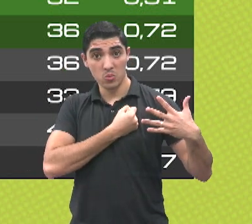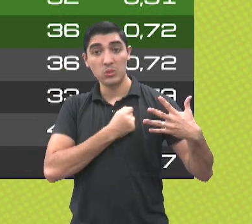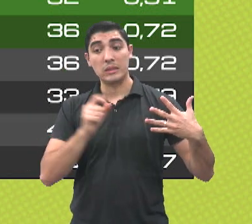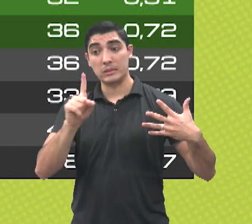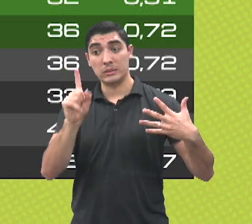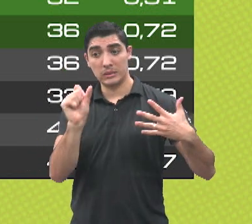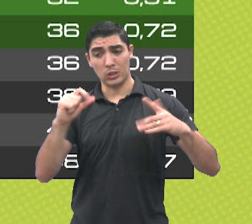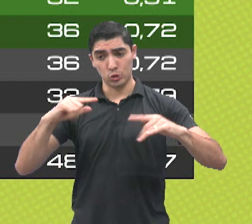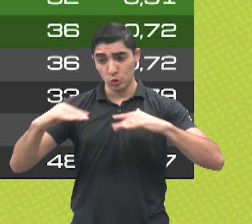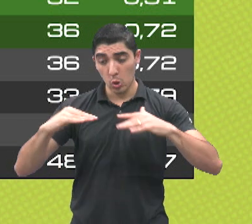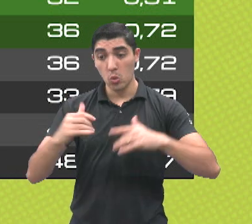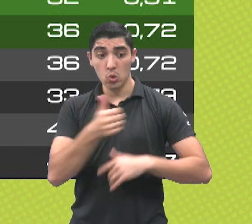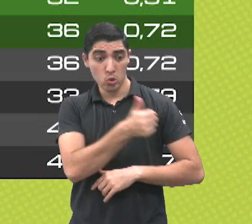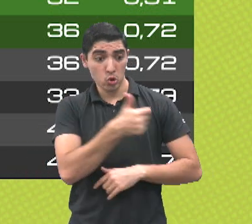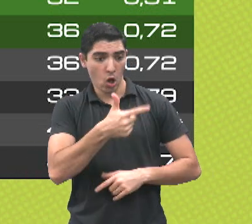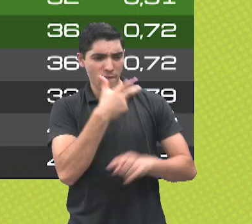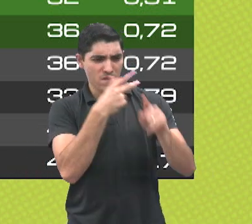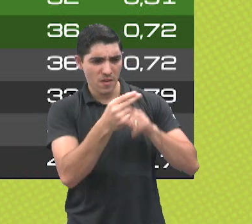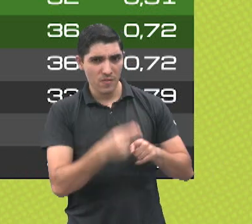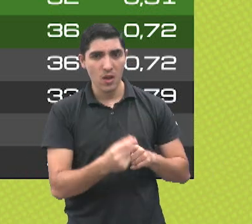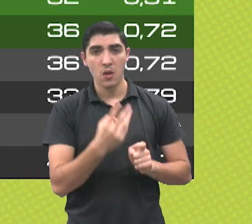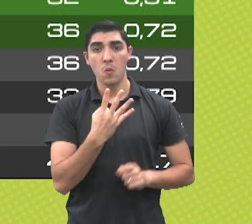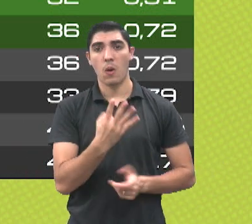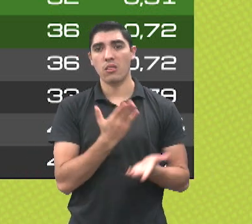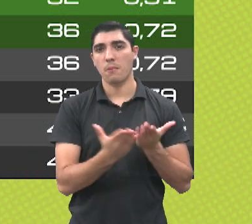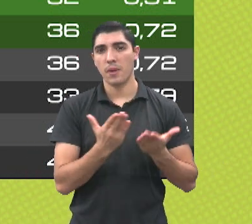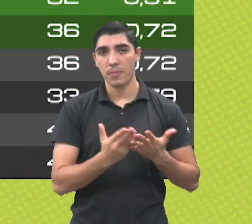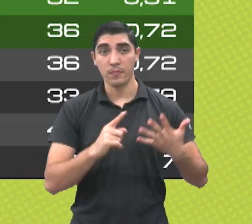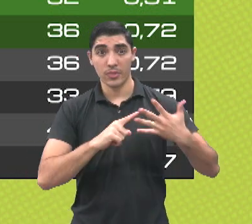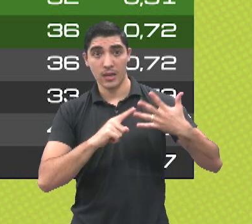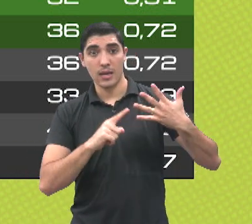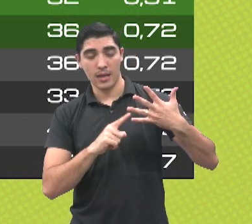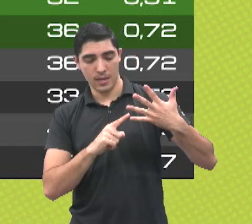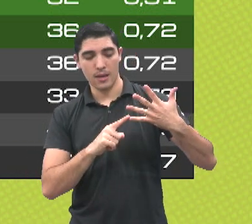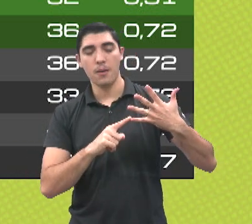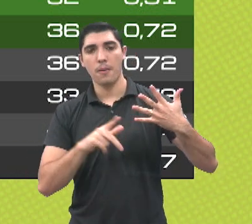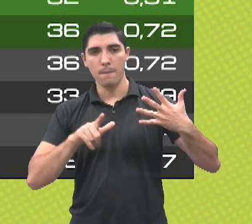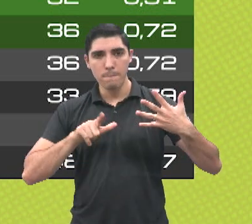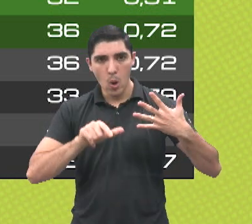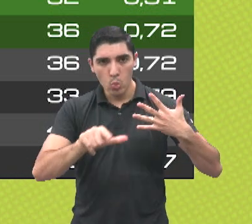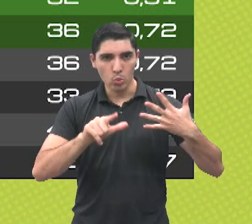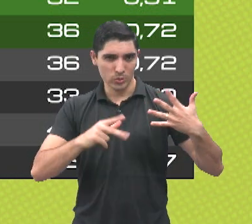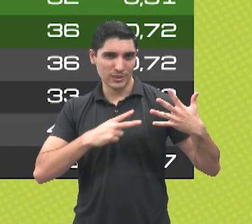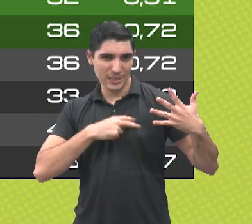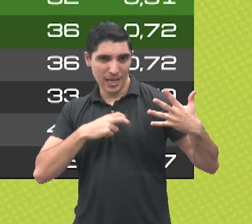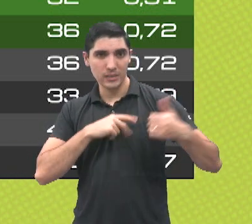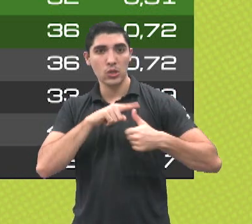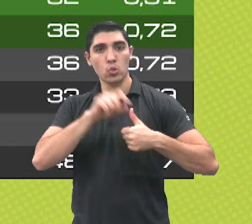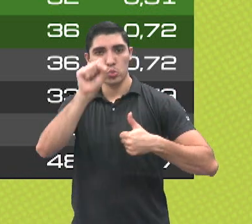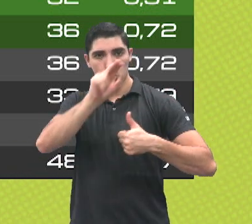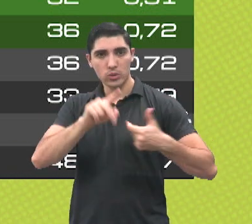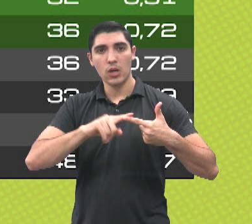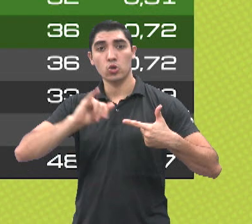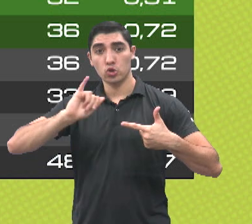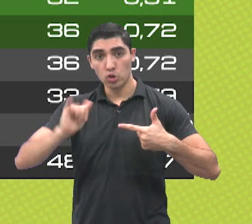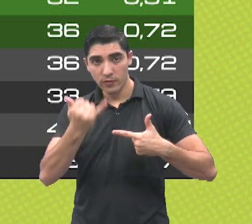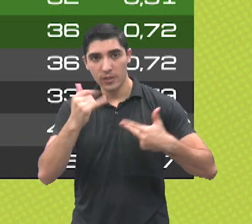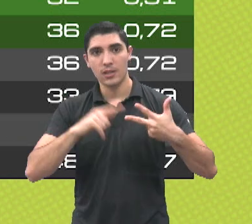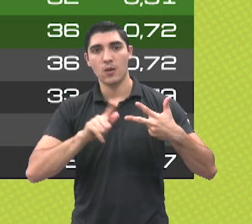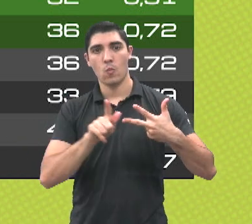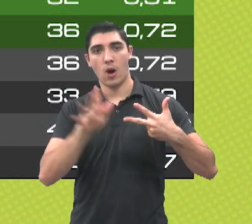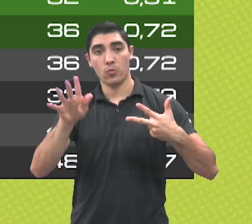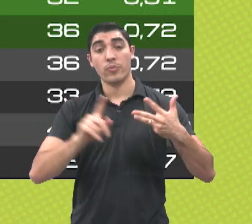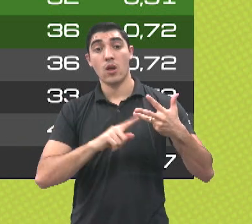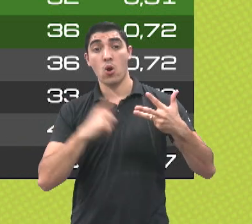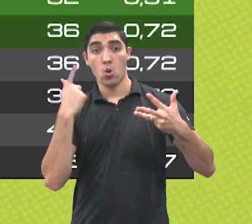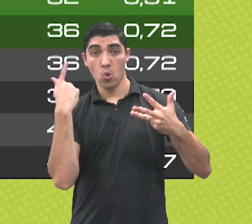jogos, 12 vitórias, 4 derrotas apenas, seguido pelo SESI, Suzano, Joinville e o Guarulhos. Fora da zona de classificação, o Goiás,